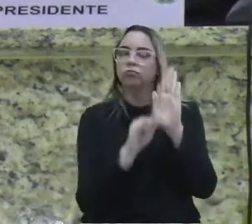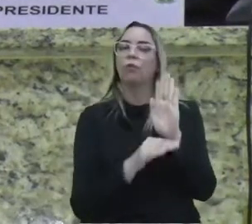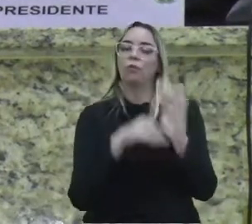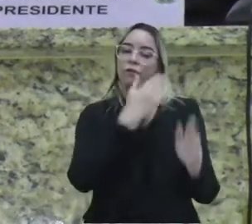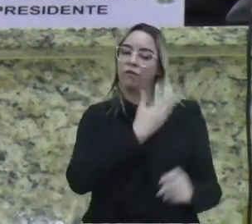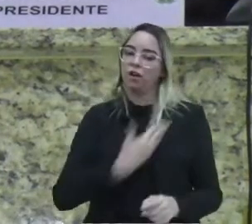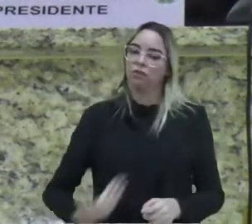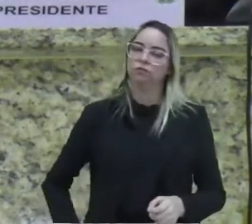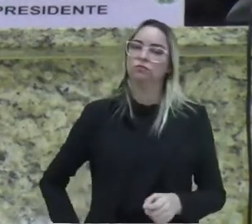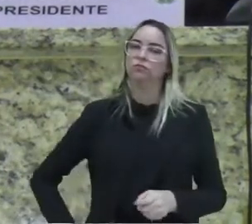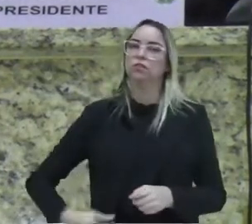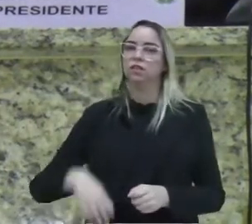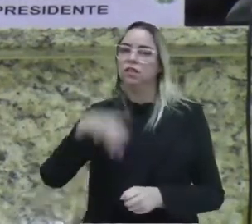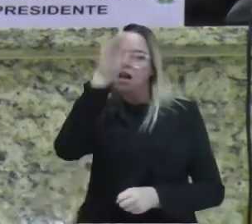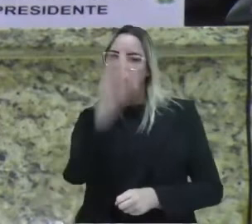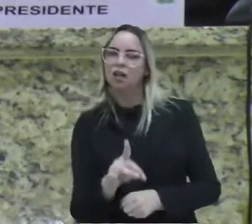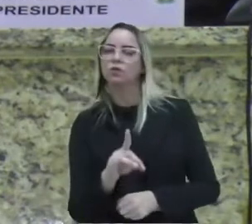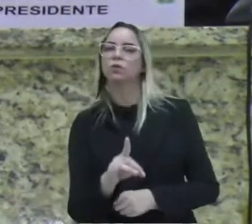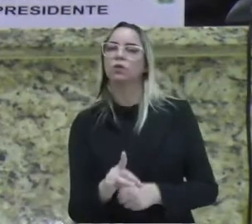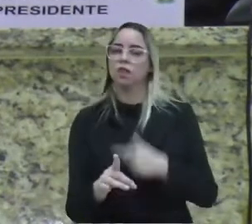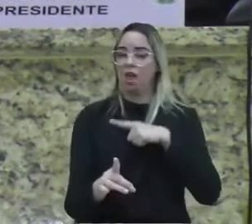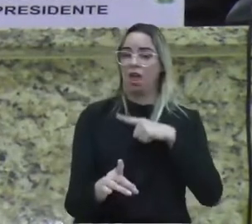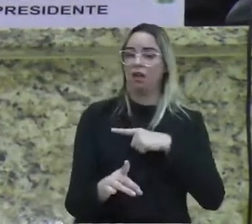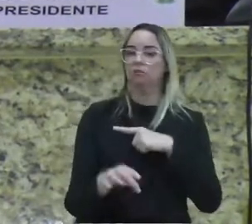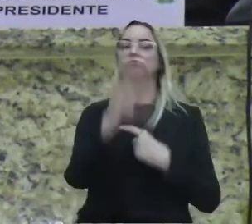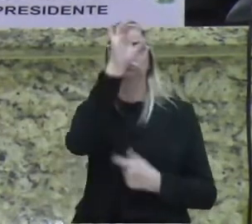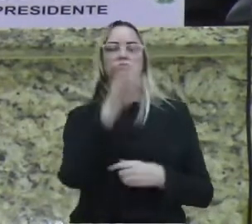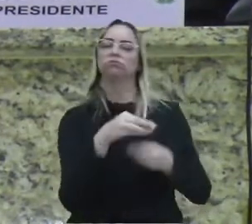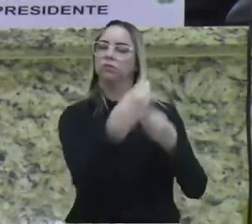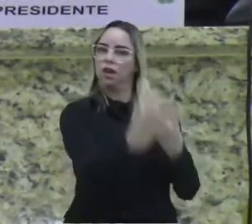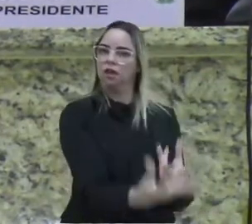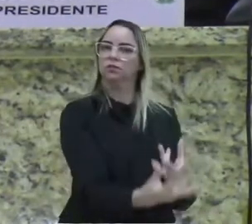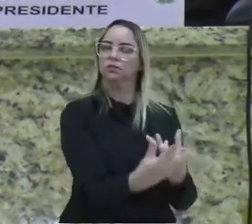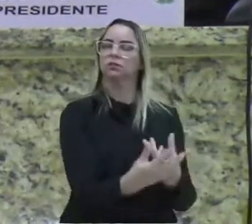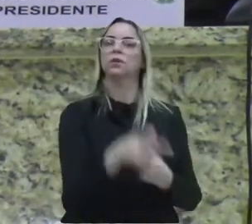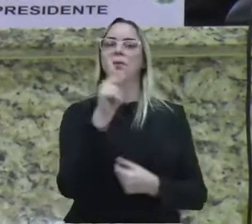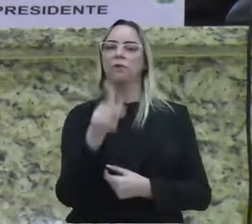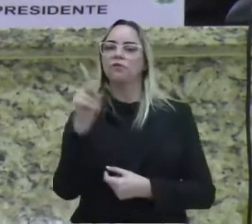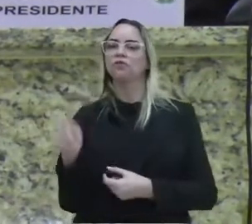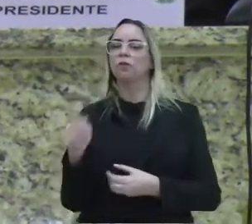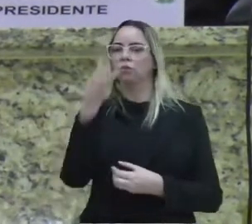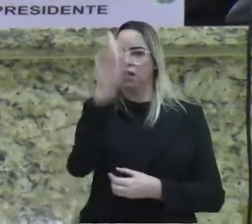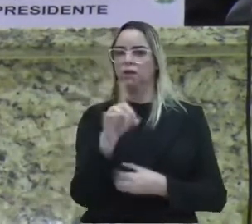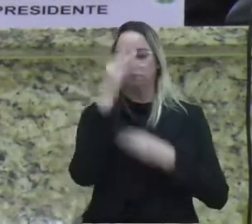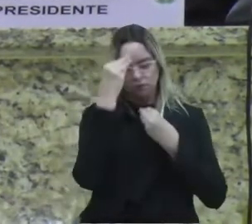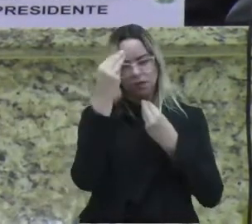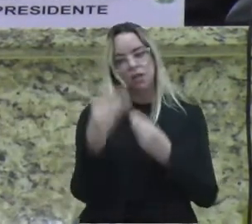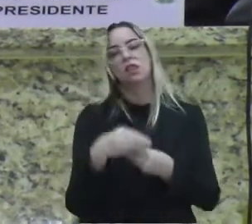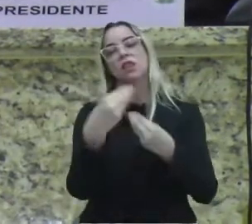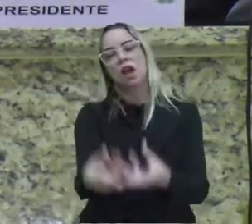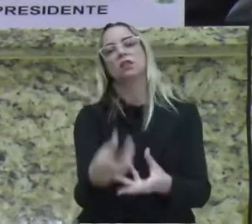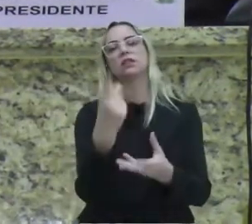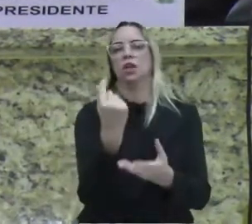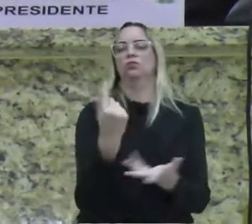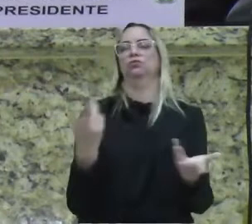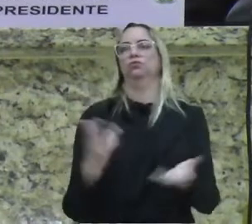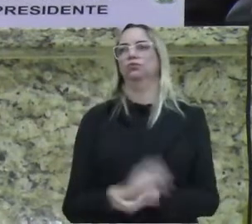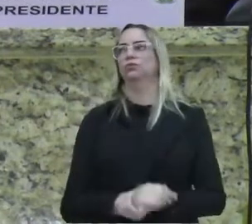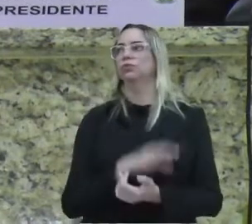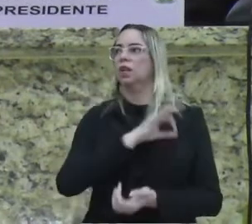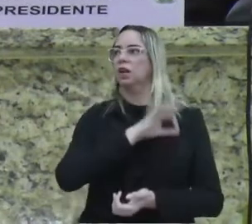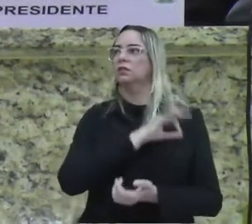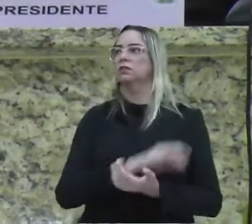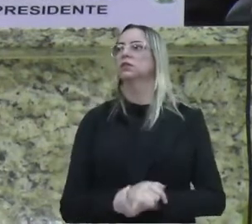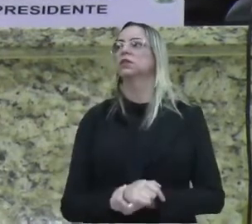dar direito a quem tem direito, né, se precatório é para ser professor, então vai ser professor. E do mesmo jeito que a gente recebeu